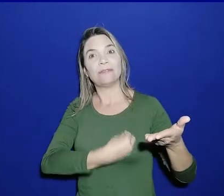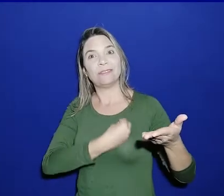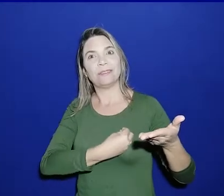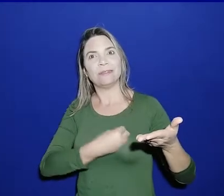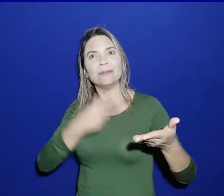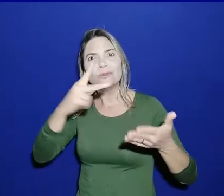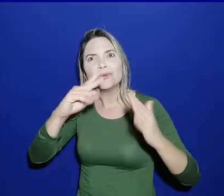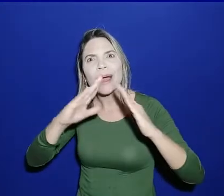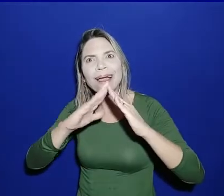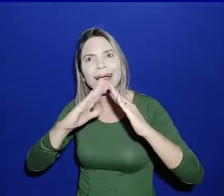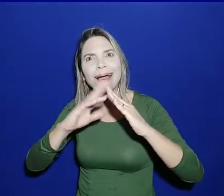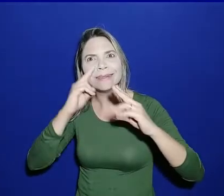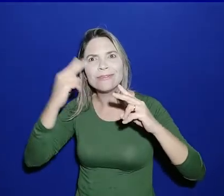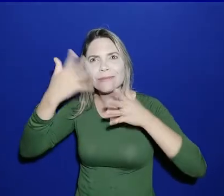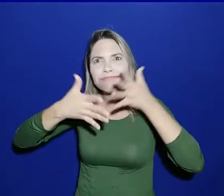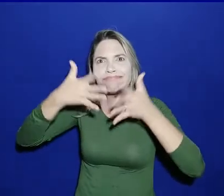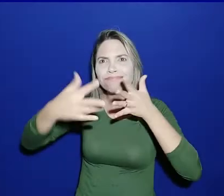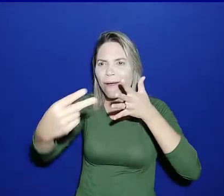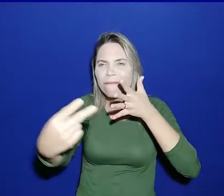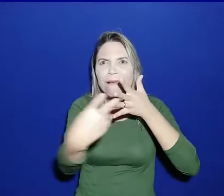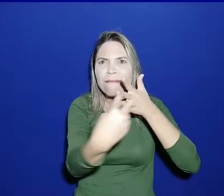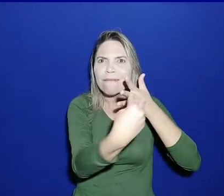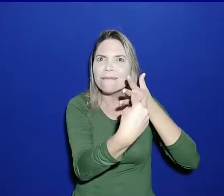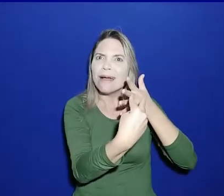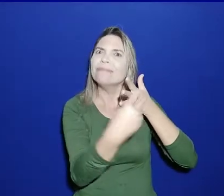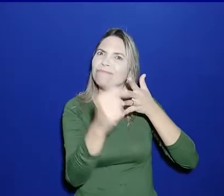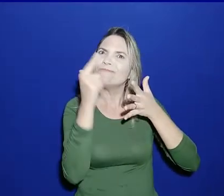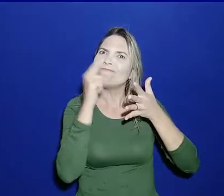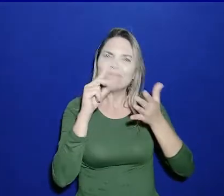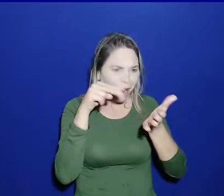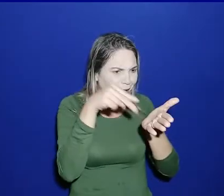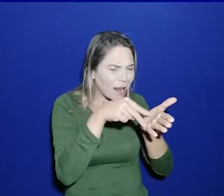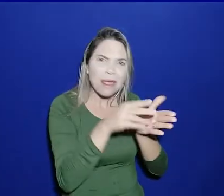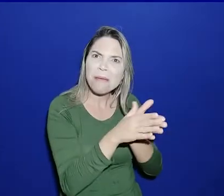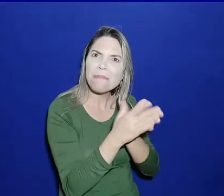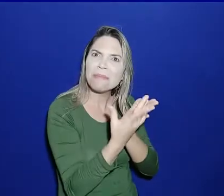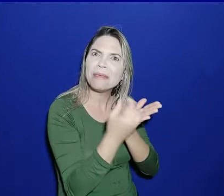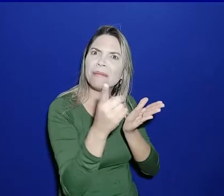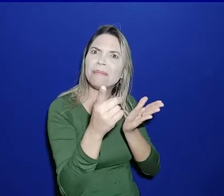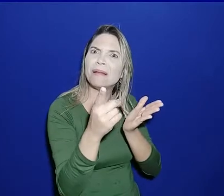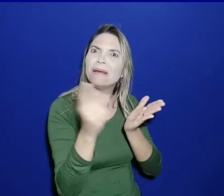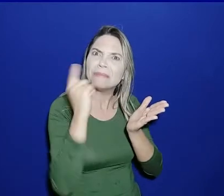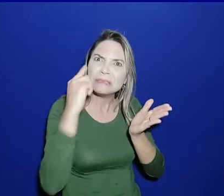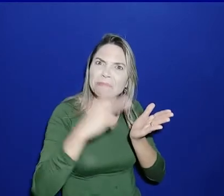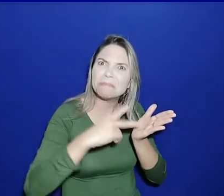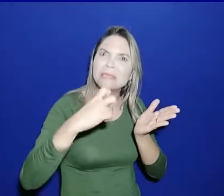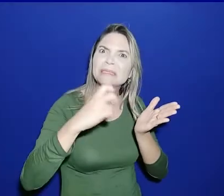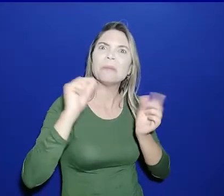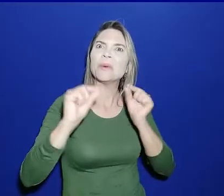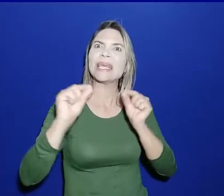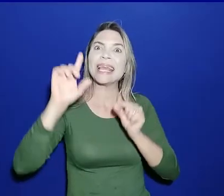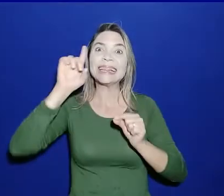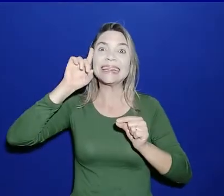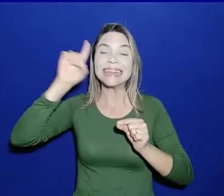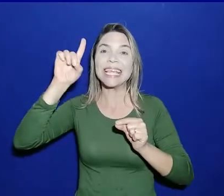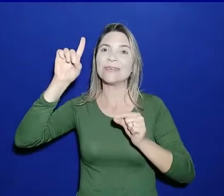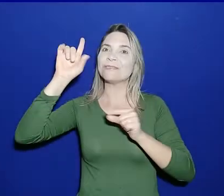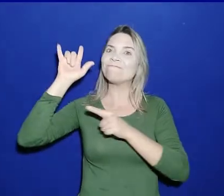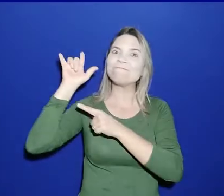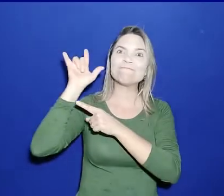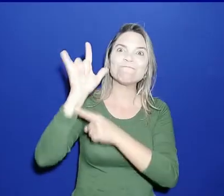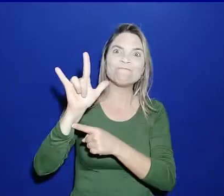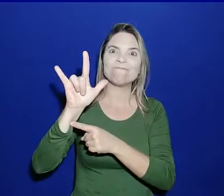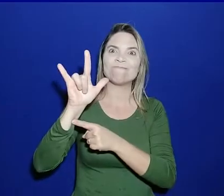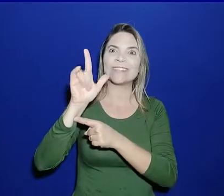receber esse culto em sua casa. Enquanto você pode abrir a Bíblia e conferir o que o Senhor diz. Enquanto você percebe que Deus, em seu